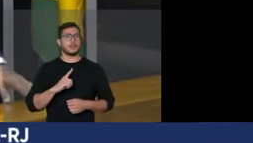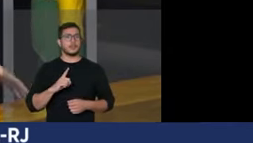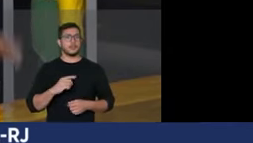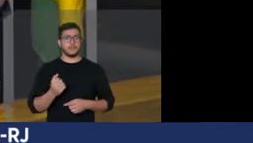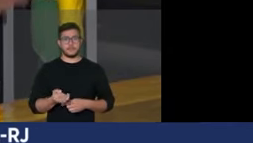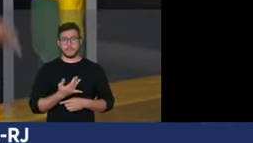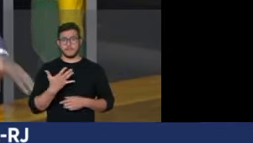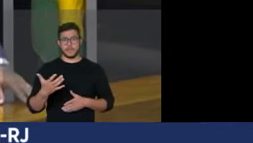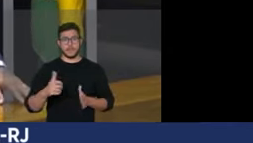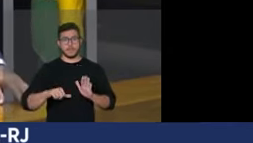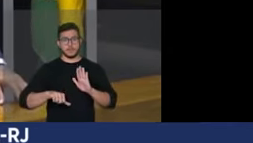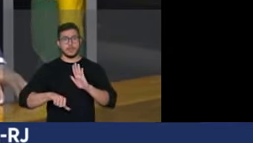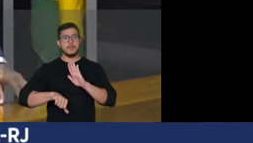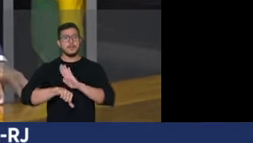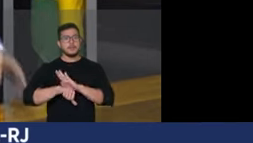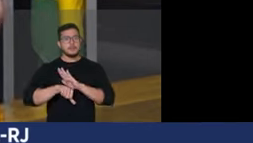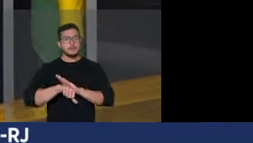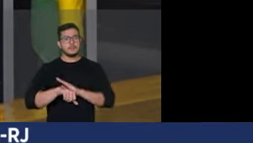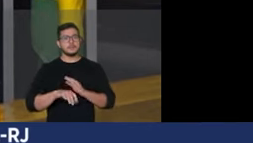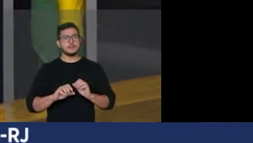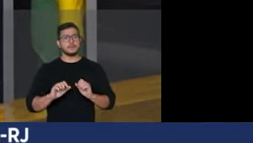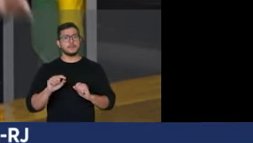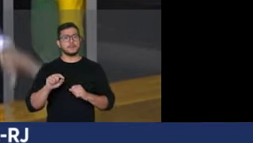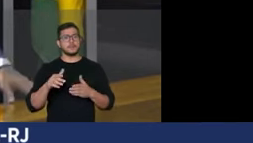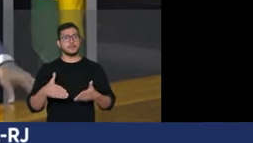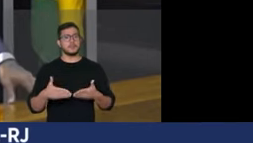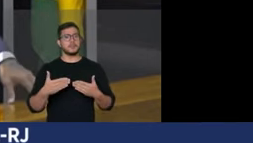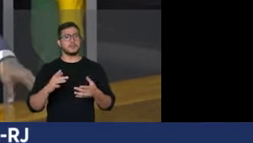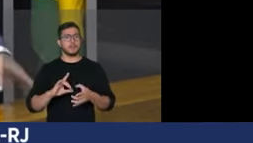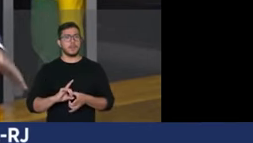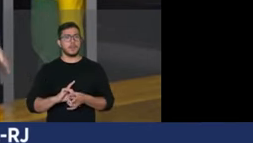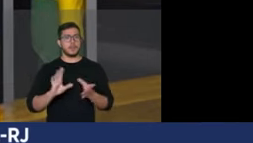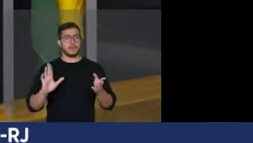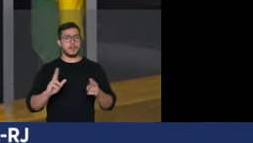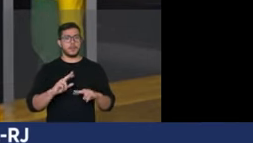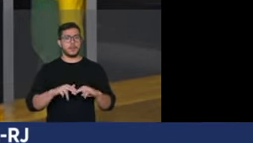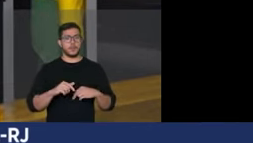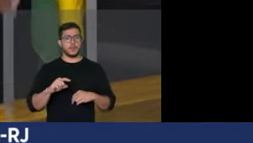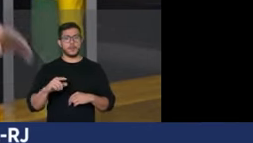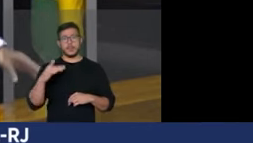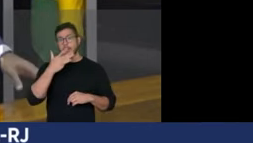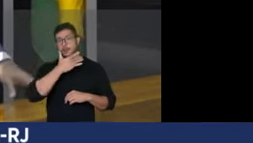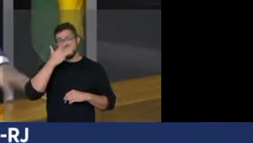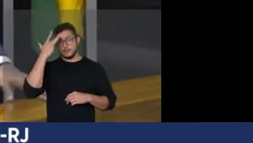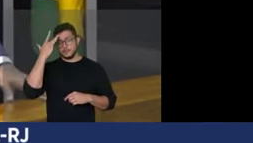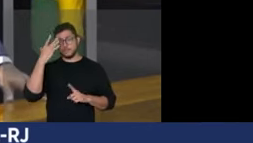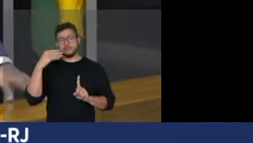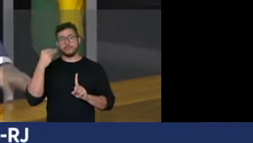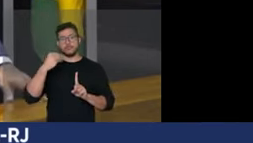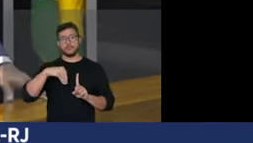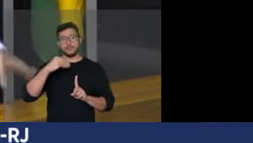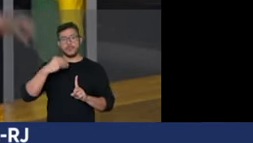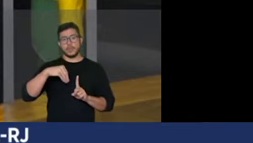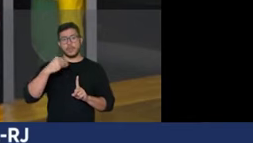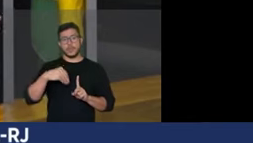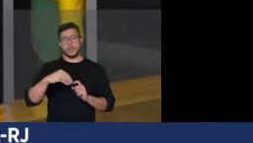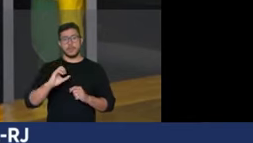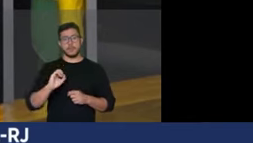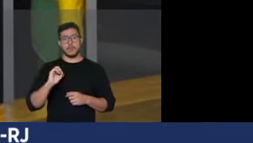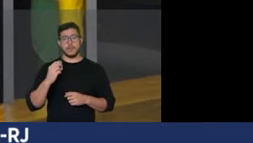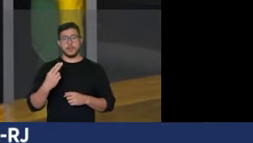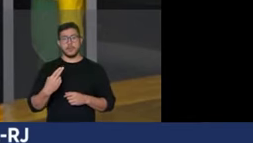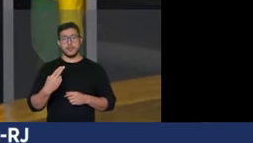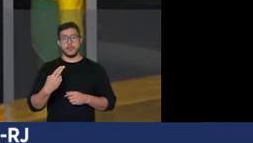ser soltos simplesmente por serem pessoas que são de vulnerabilidade social, e faz